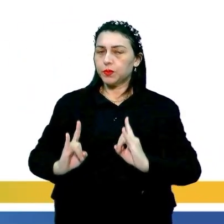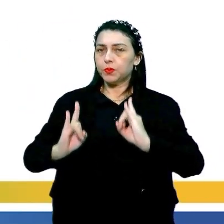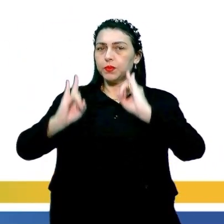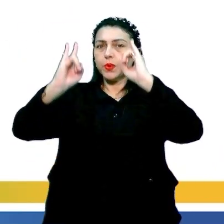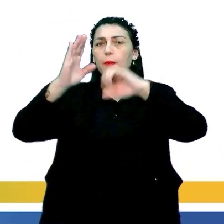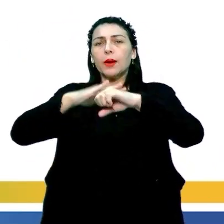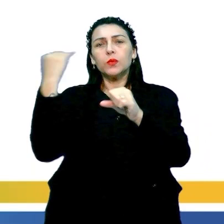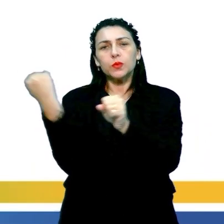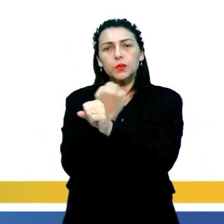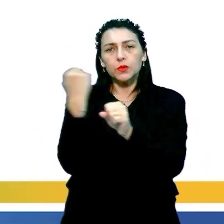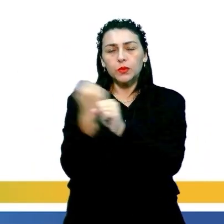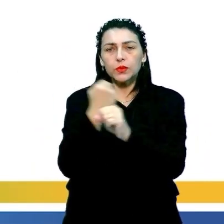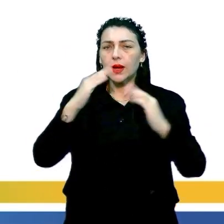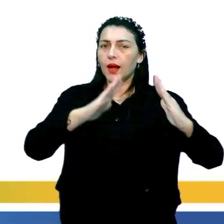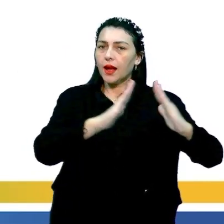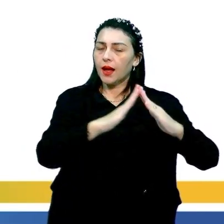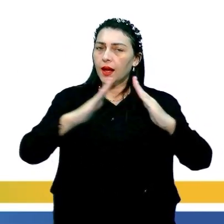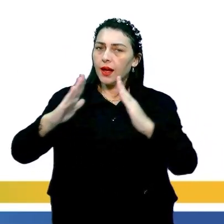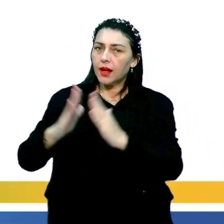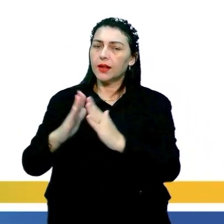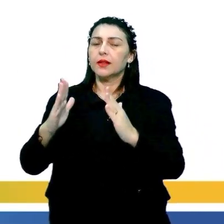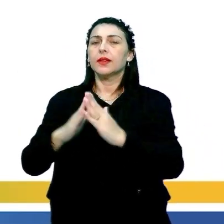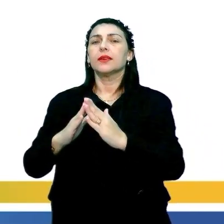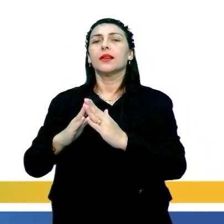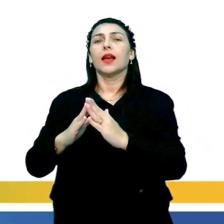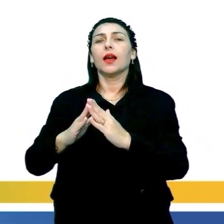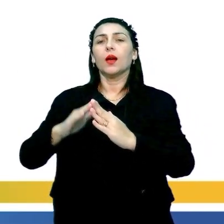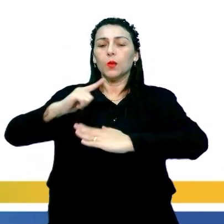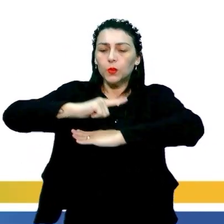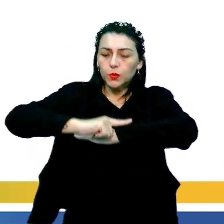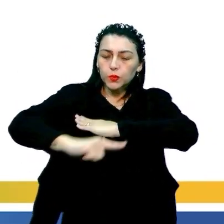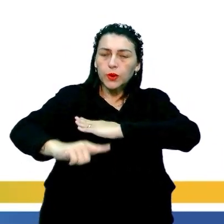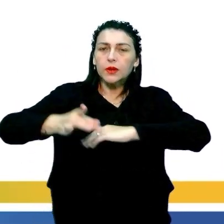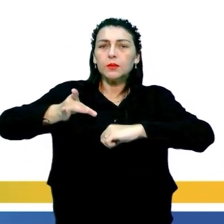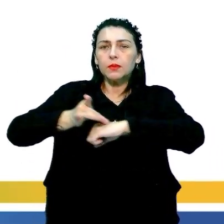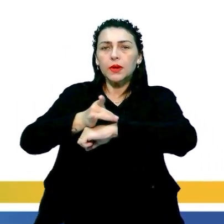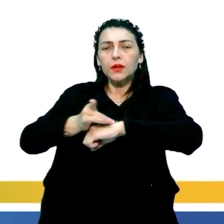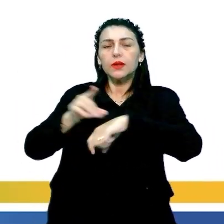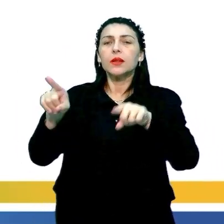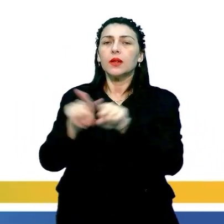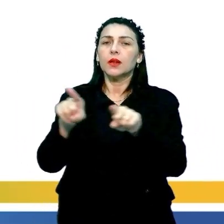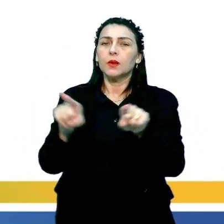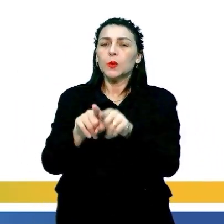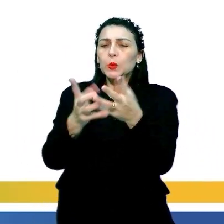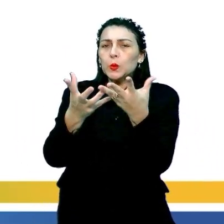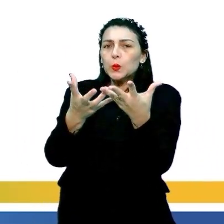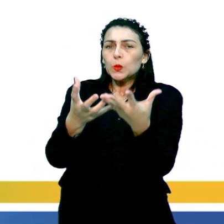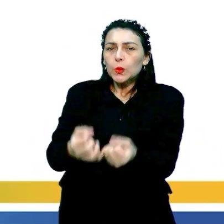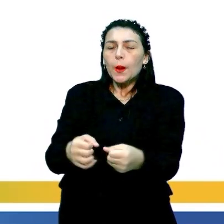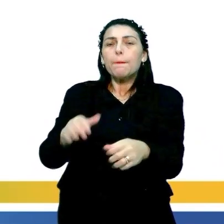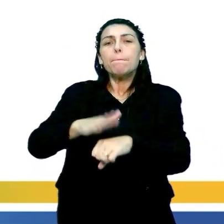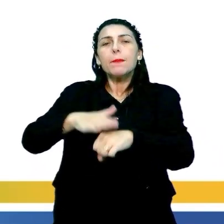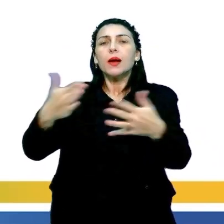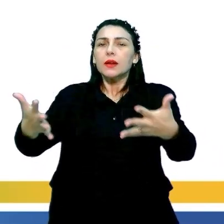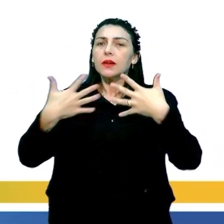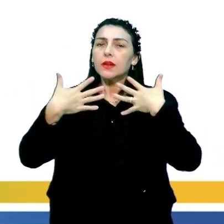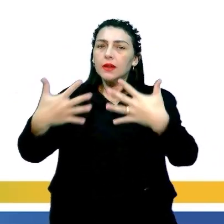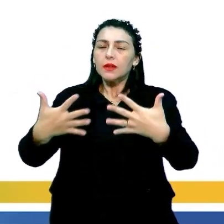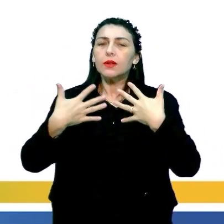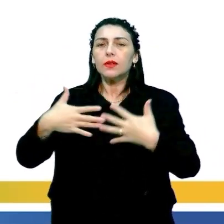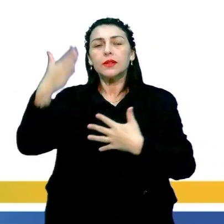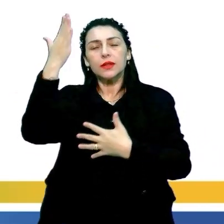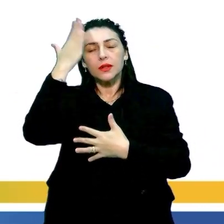mais construções, que o asfalto mesmo acaba retendo mais calor. Então a gente sabe que